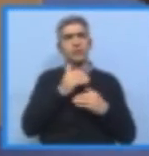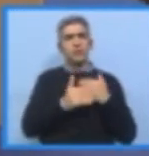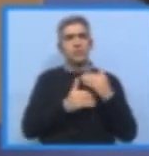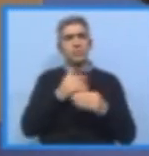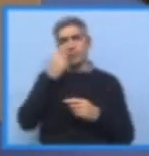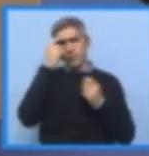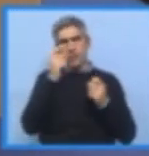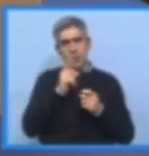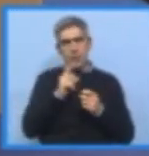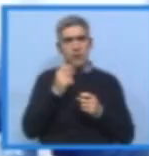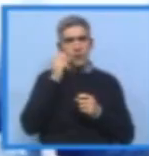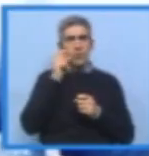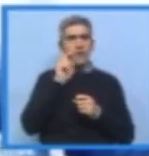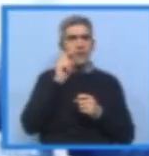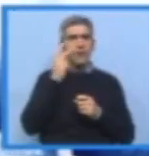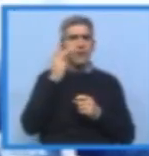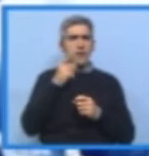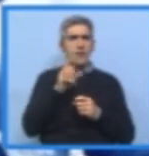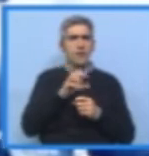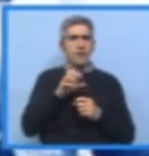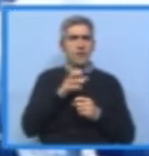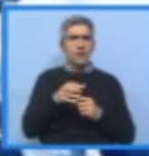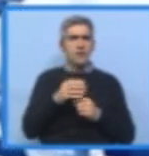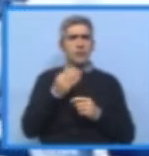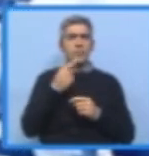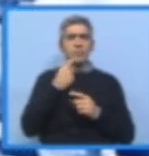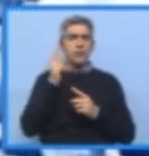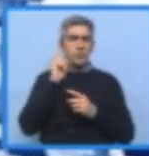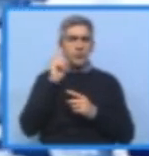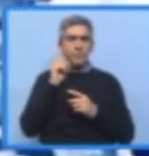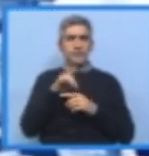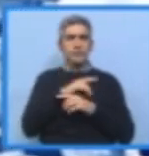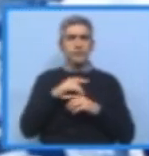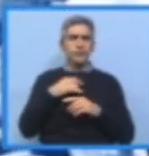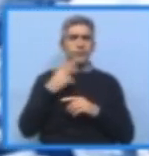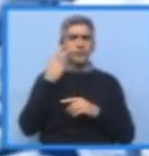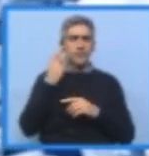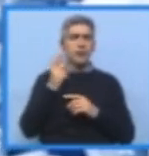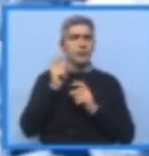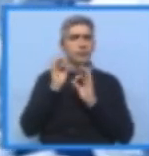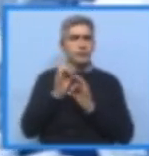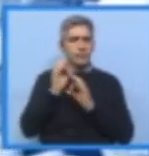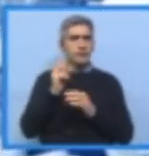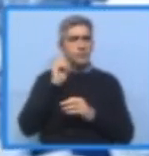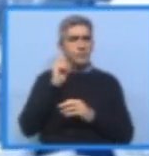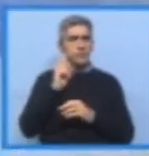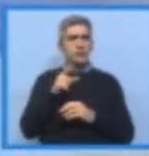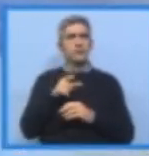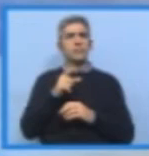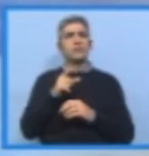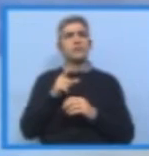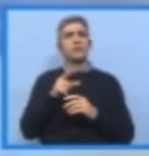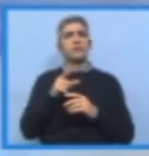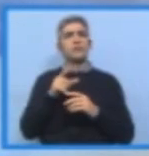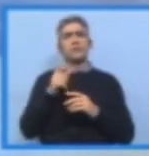este e porque é que defendemos a vida assim de uma maneira... É muito importante que os médicos queiram defender muito a vida para a sociedade. Esta é uma dimensão trabalhada